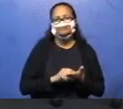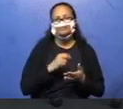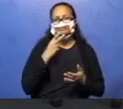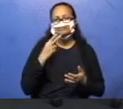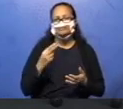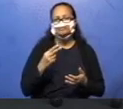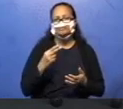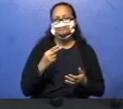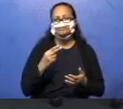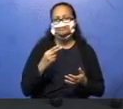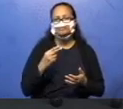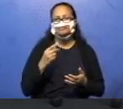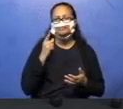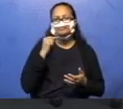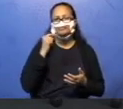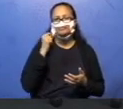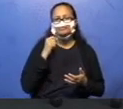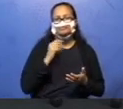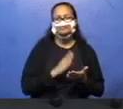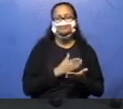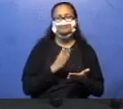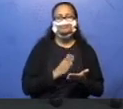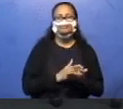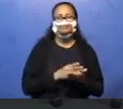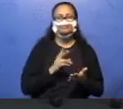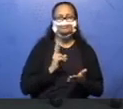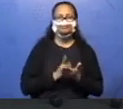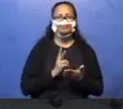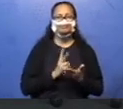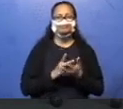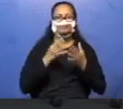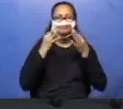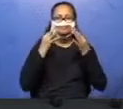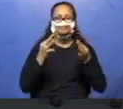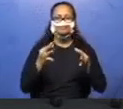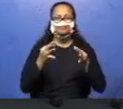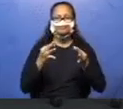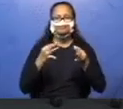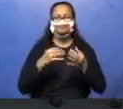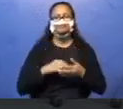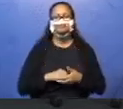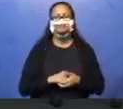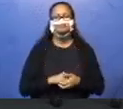cor, caderno e sempre a sua atenção. Vamos lá?